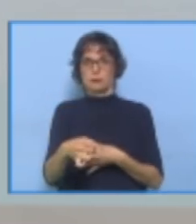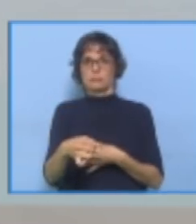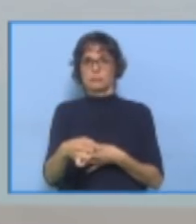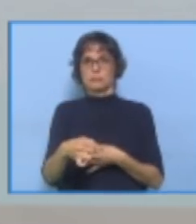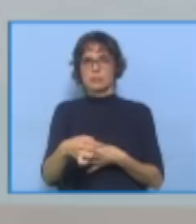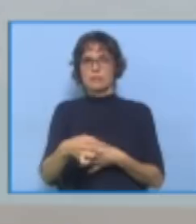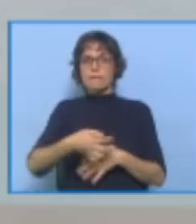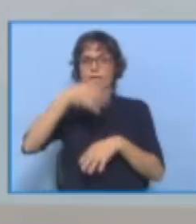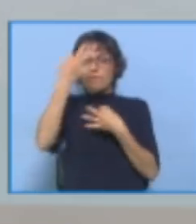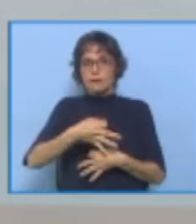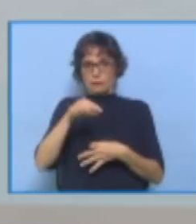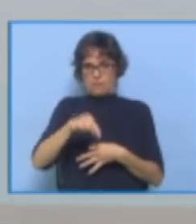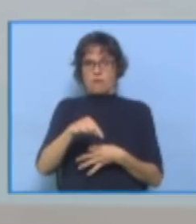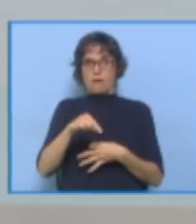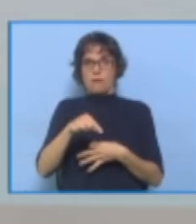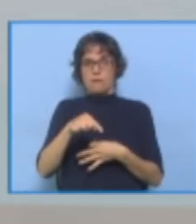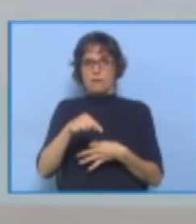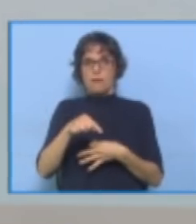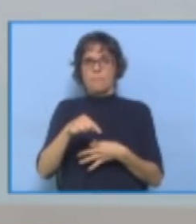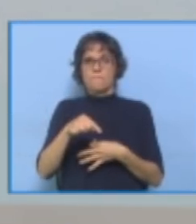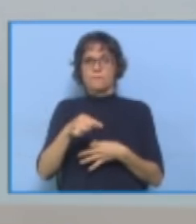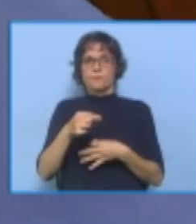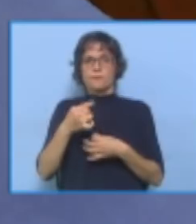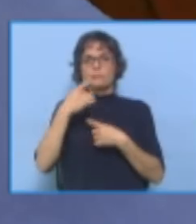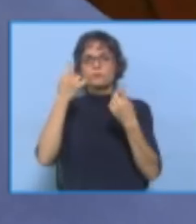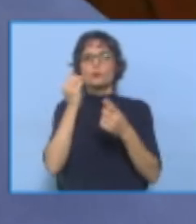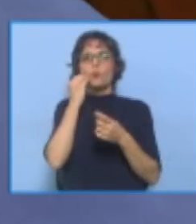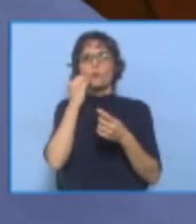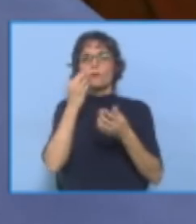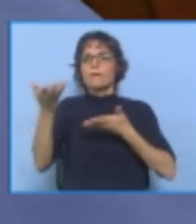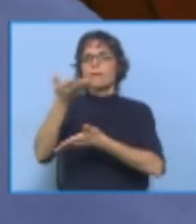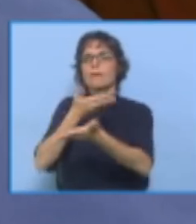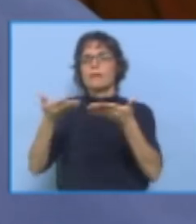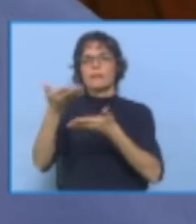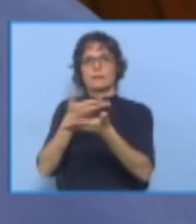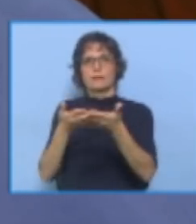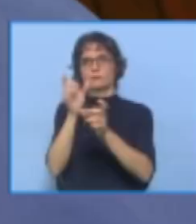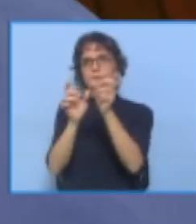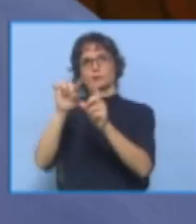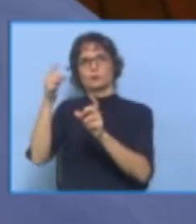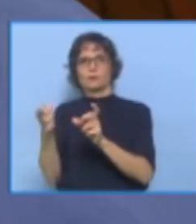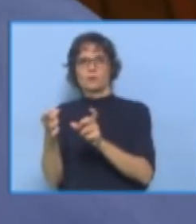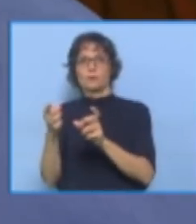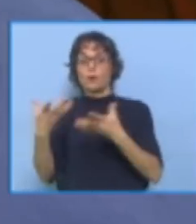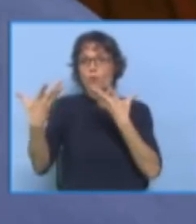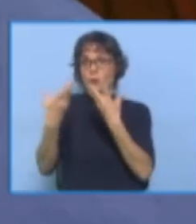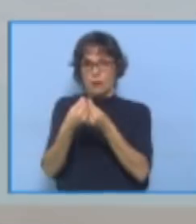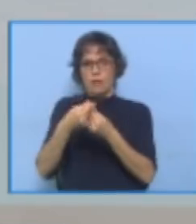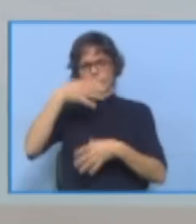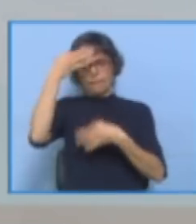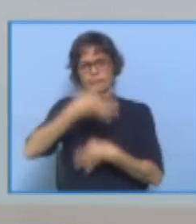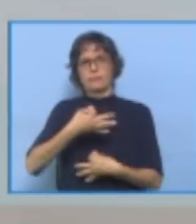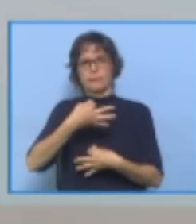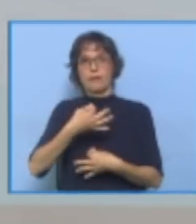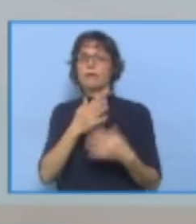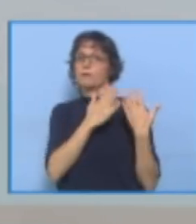dignidade revela-se na sua relação com os outros. Portanto, esta ideia de unidade e de dignidade e também